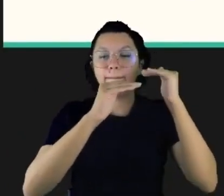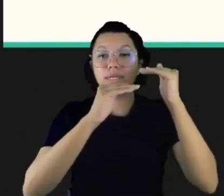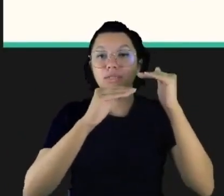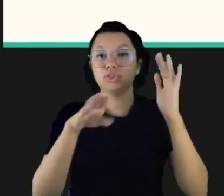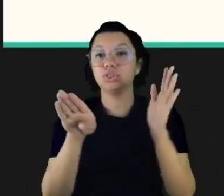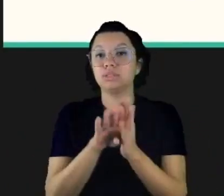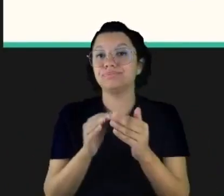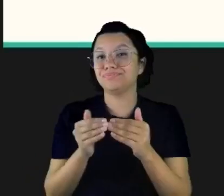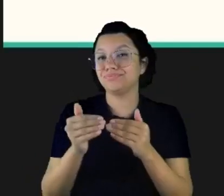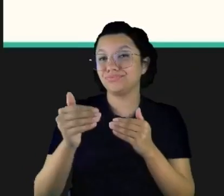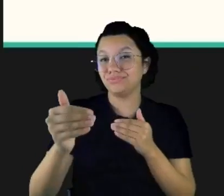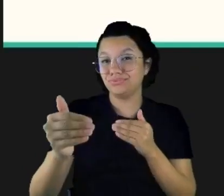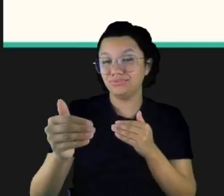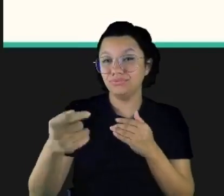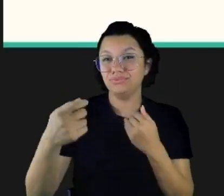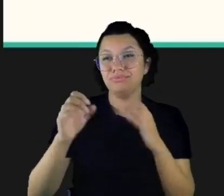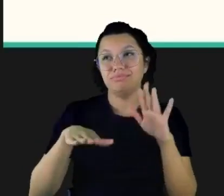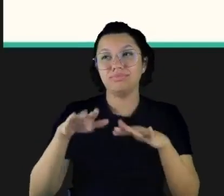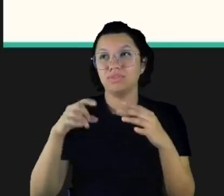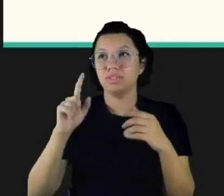talvez seja necessário até